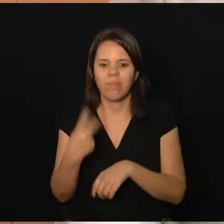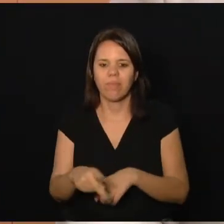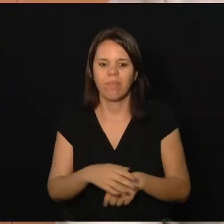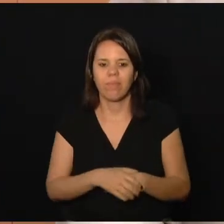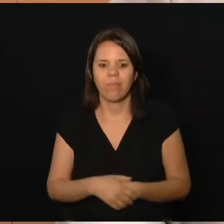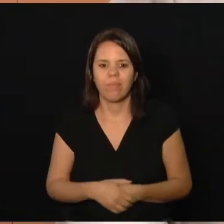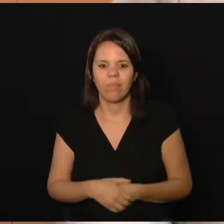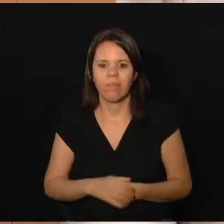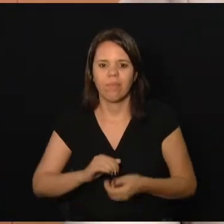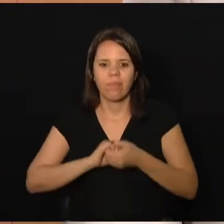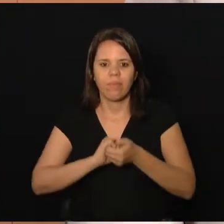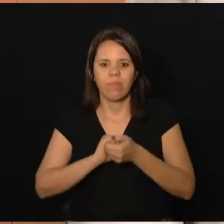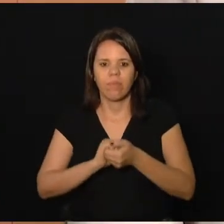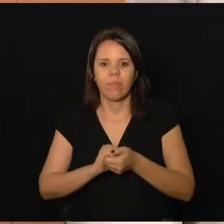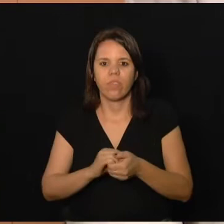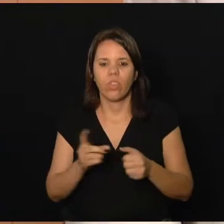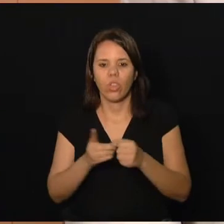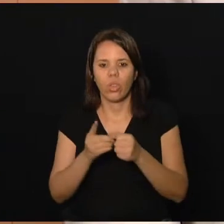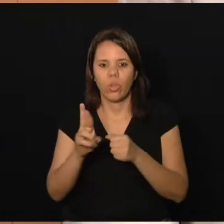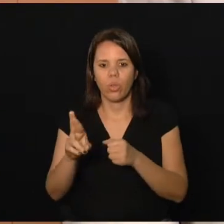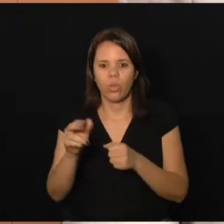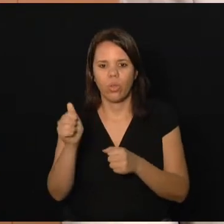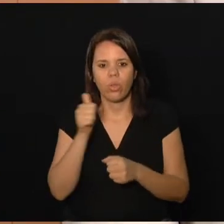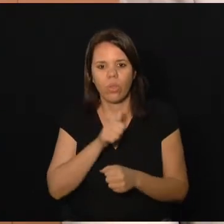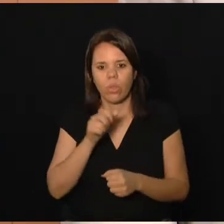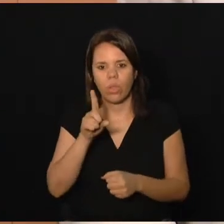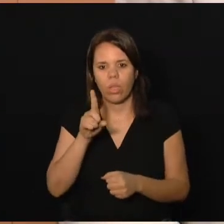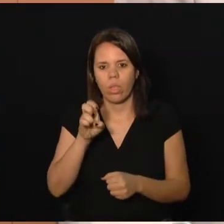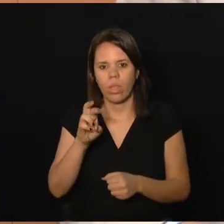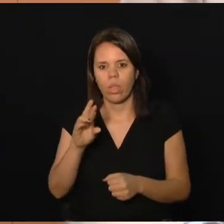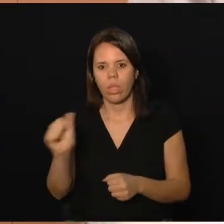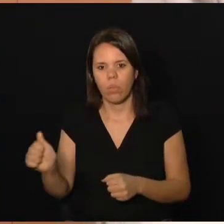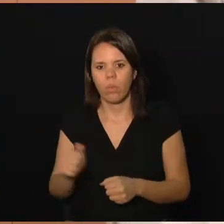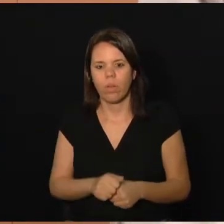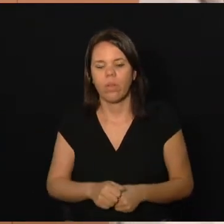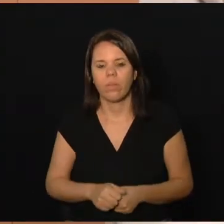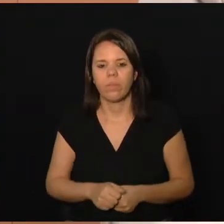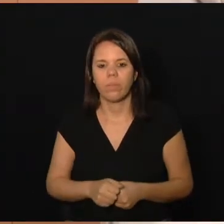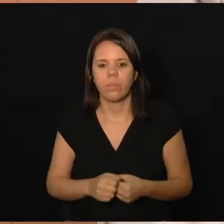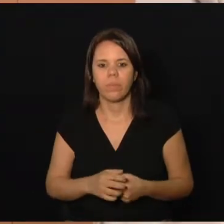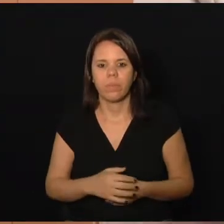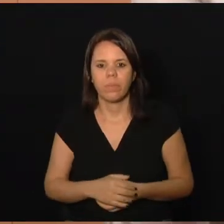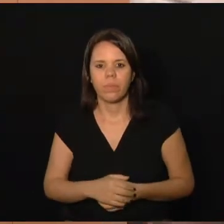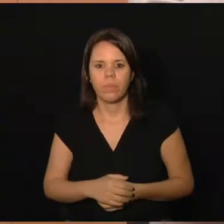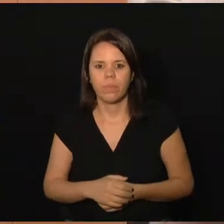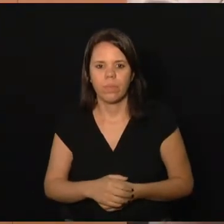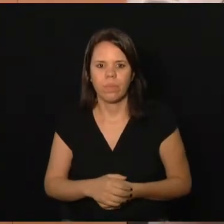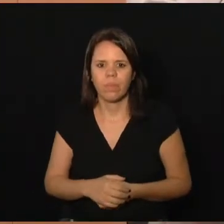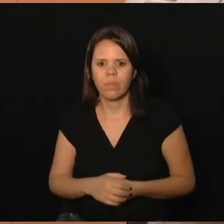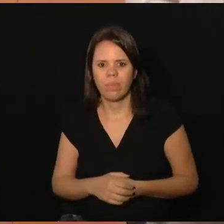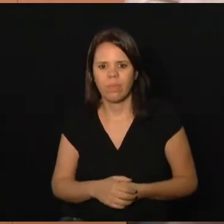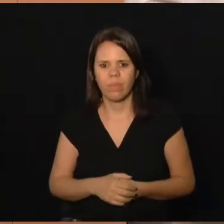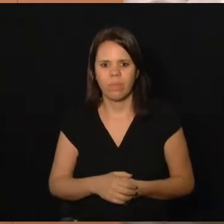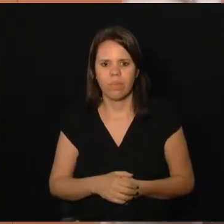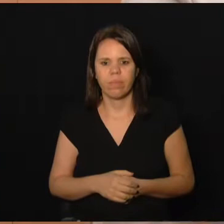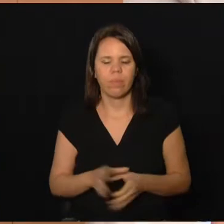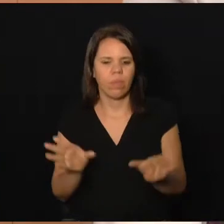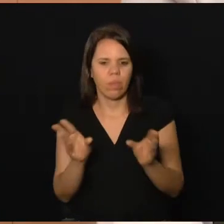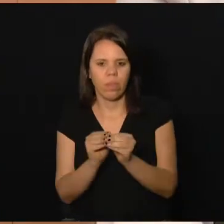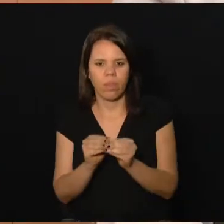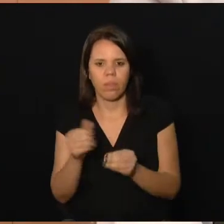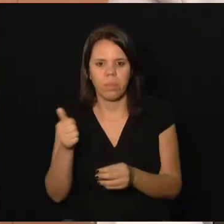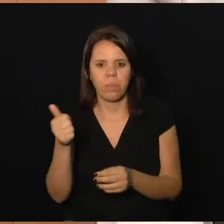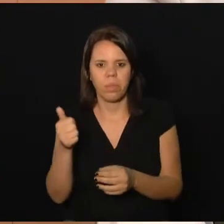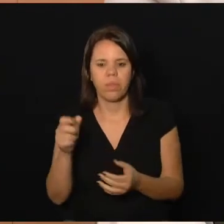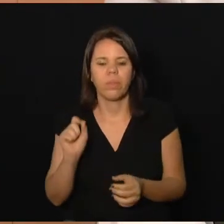E cumprimentar também a doutora Débora Santos e dizer muito brevemente, em primeiro